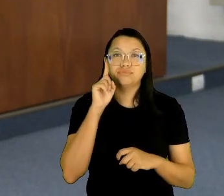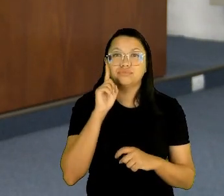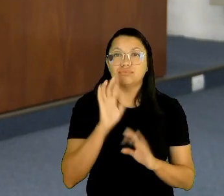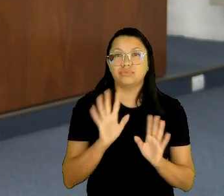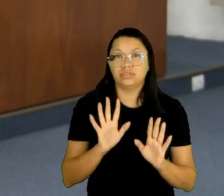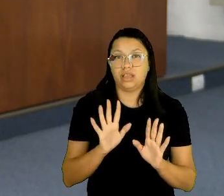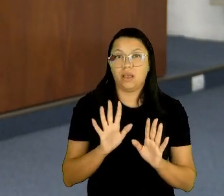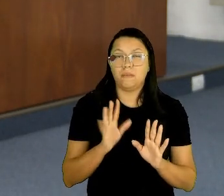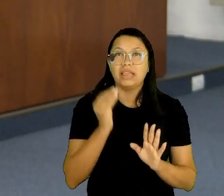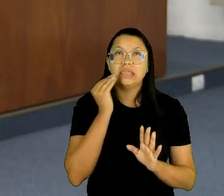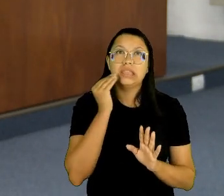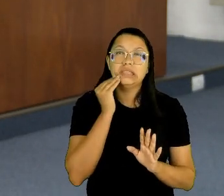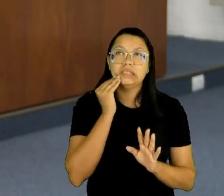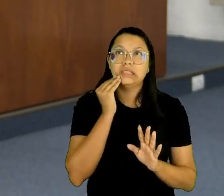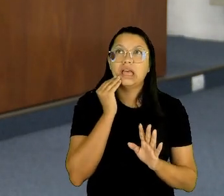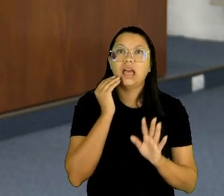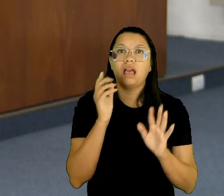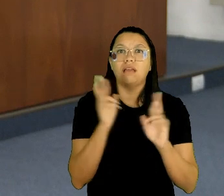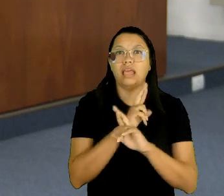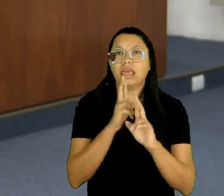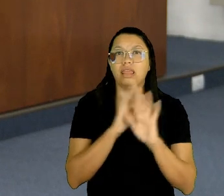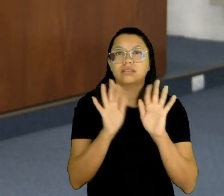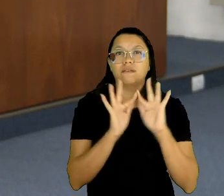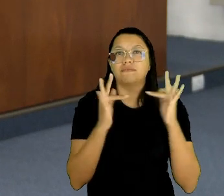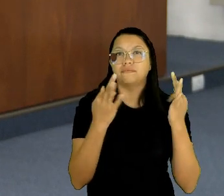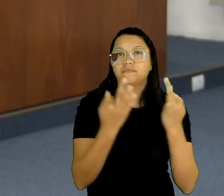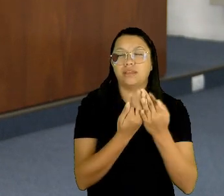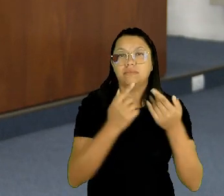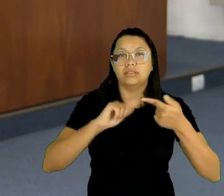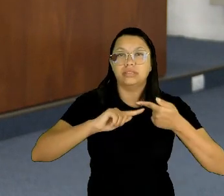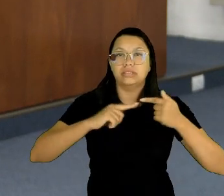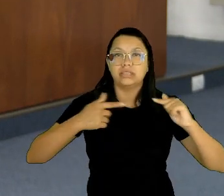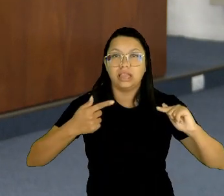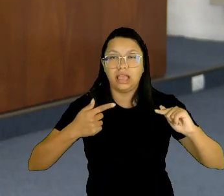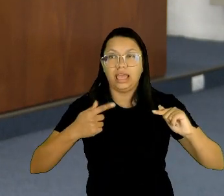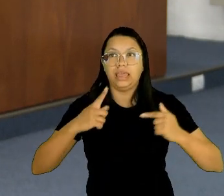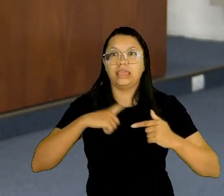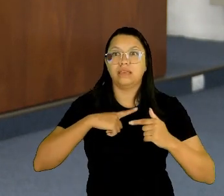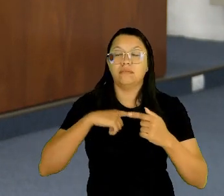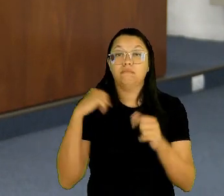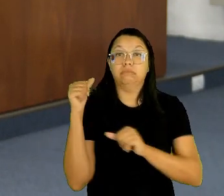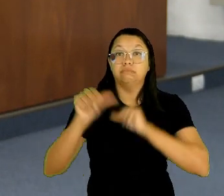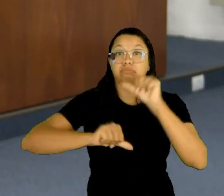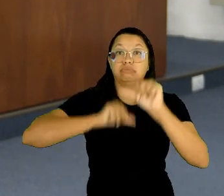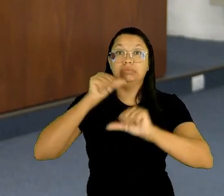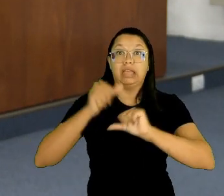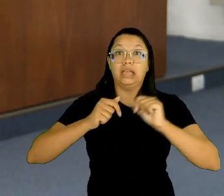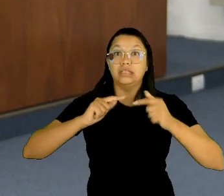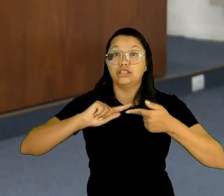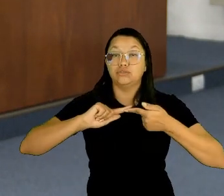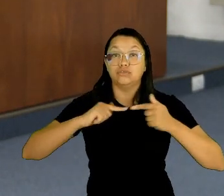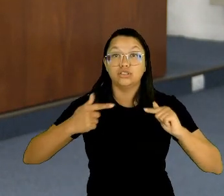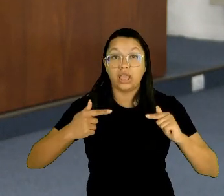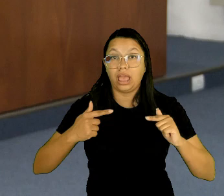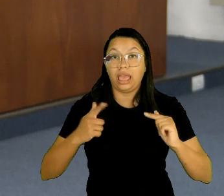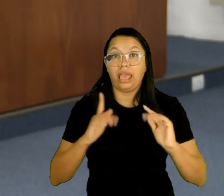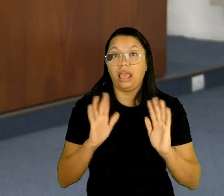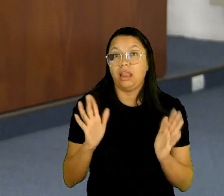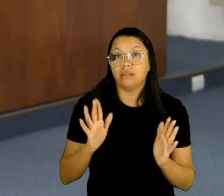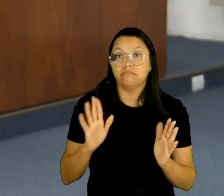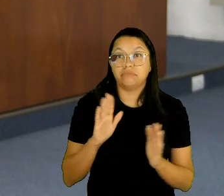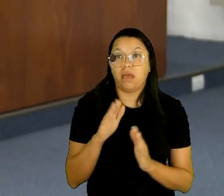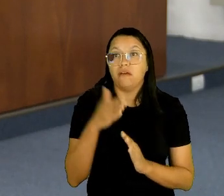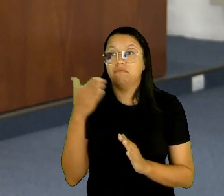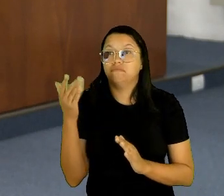uma hipercolesterolemia familiar, que tem casos de heterozigose, homozigose, que é como se fosse uma mutação do